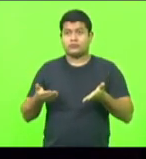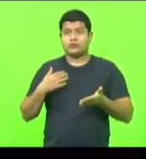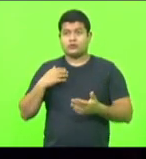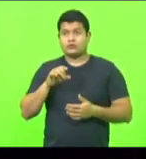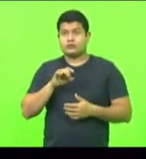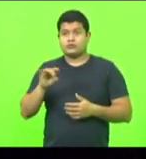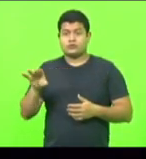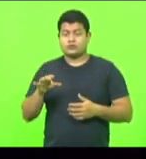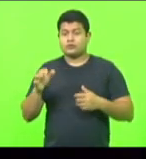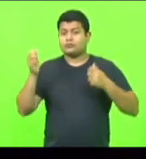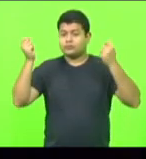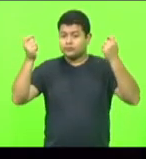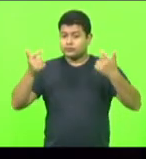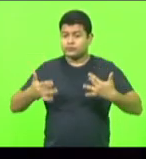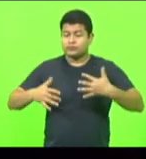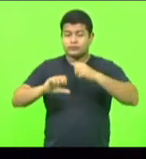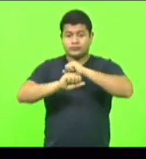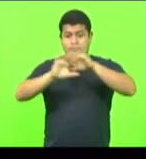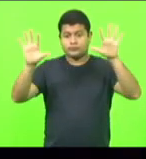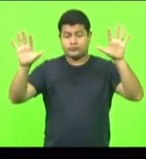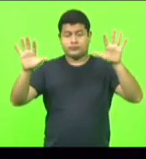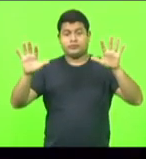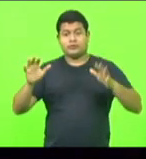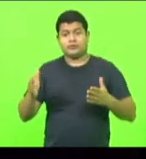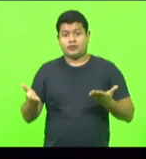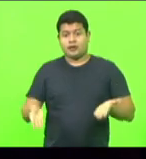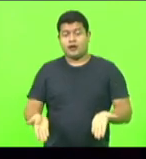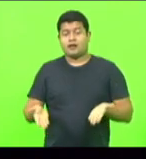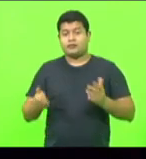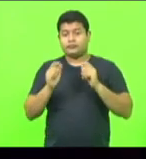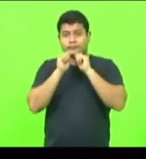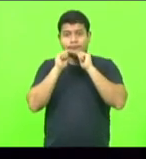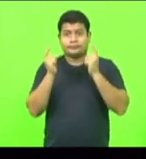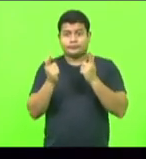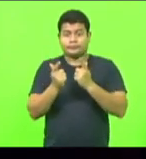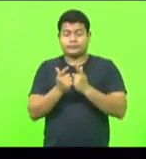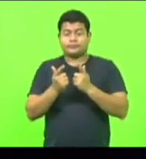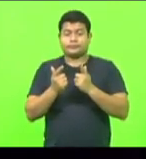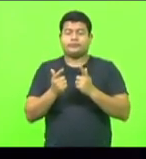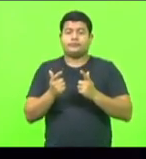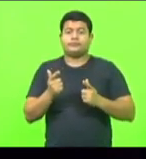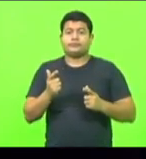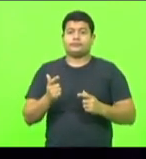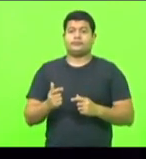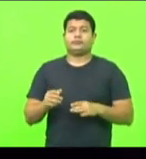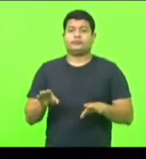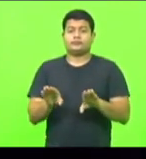prestar contas, relatar à Assembleia e aos nossos